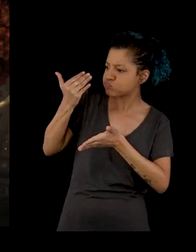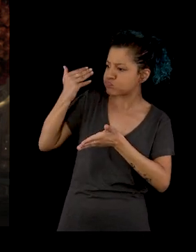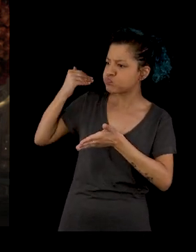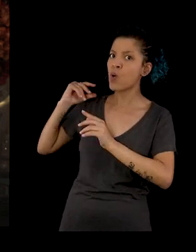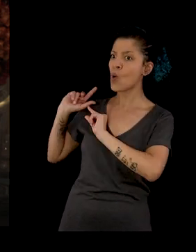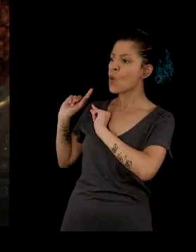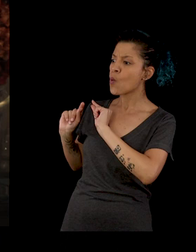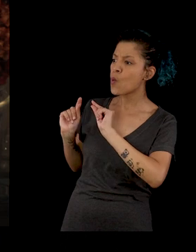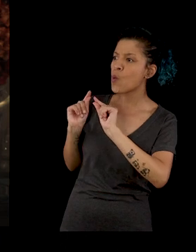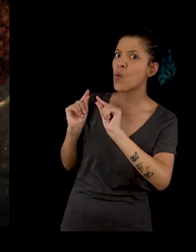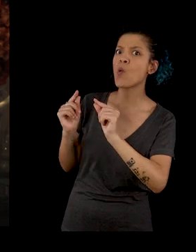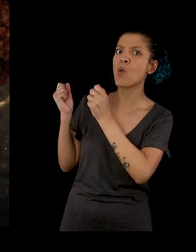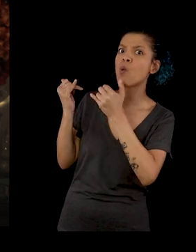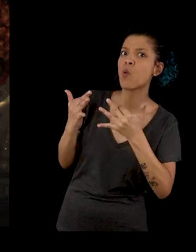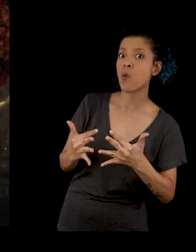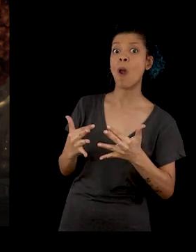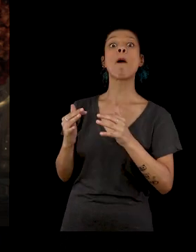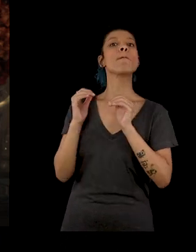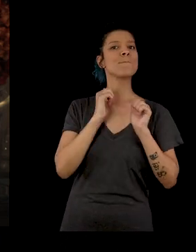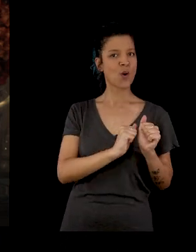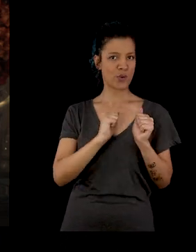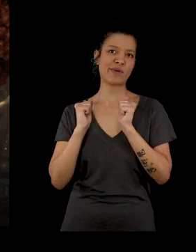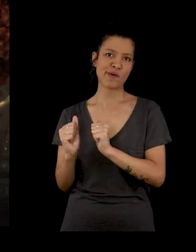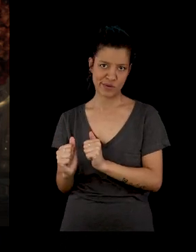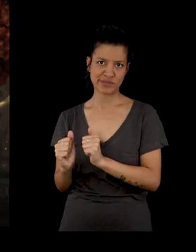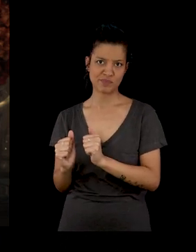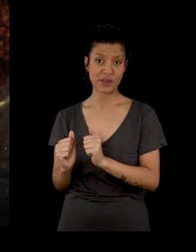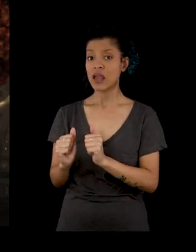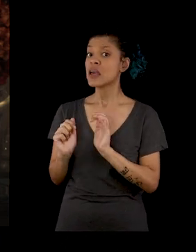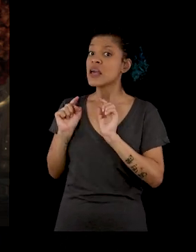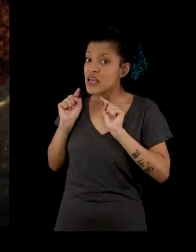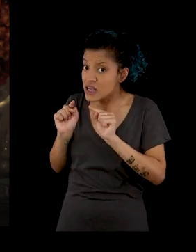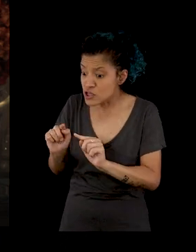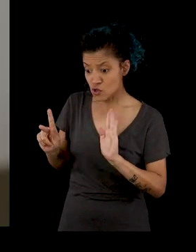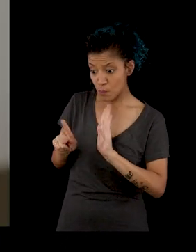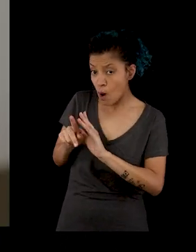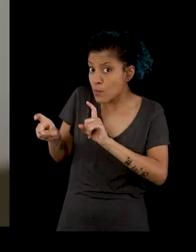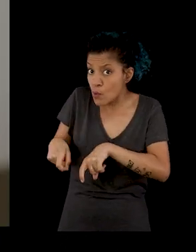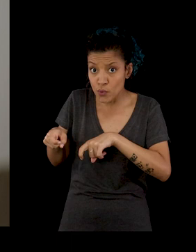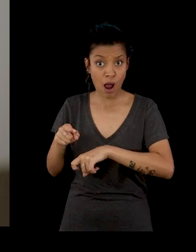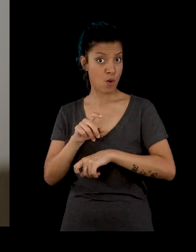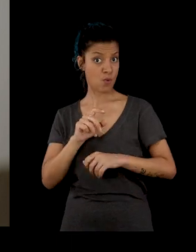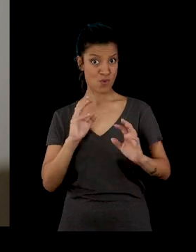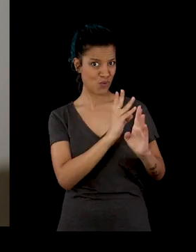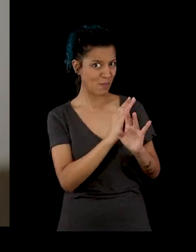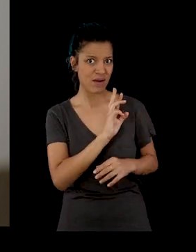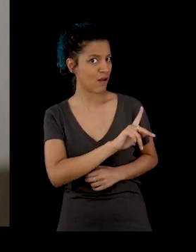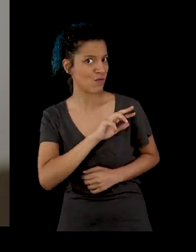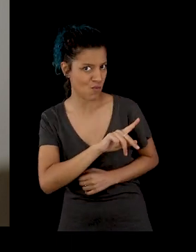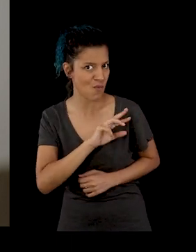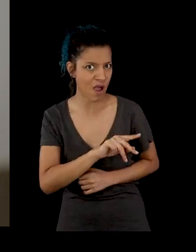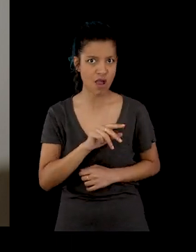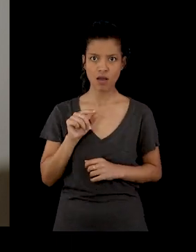sente na obra dele. Há uma etapa, que não é urbana tanto, não é? Em que você sente, fala-se muito,